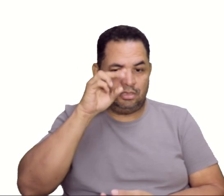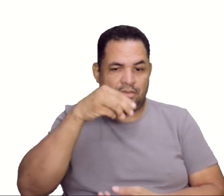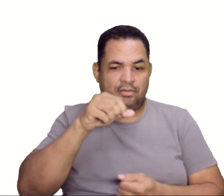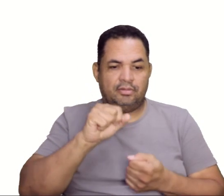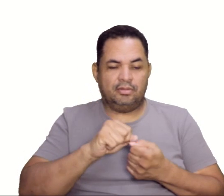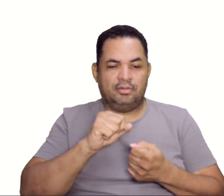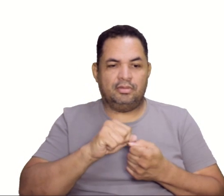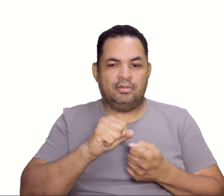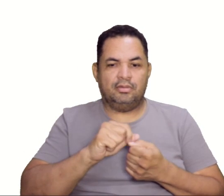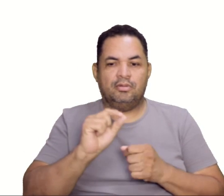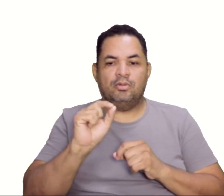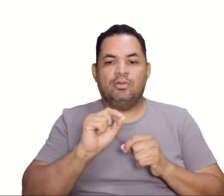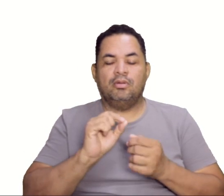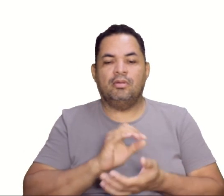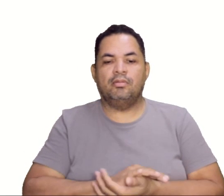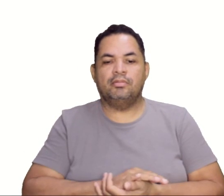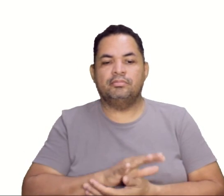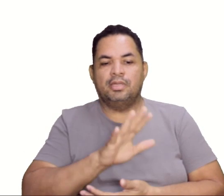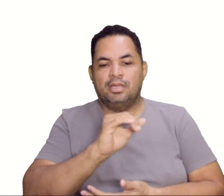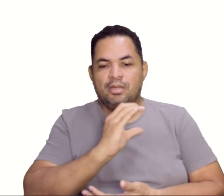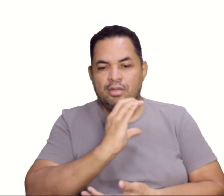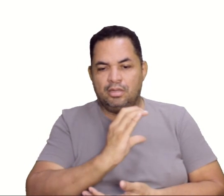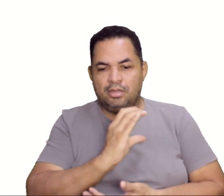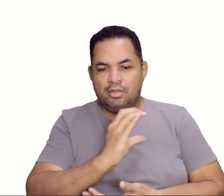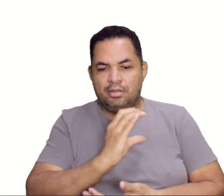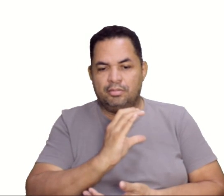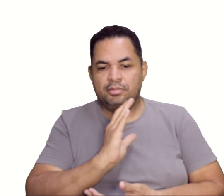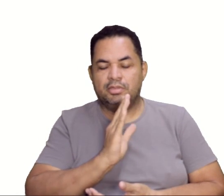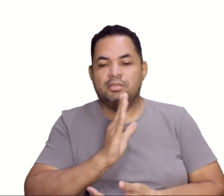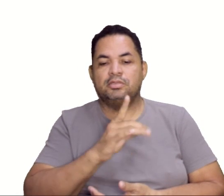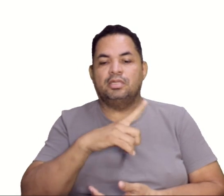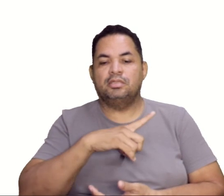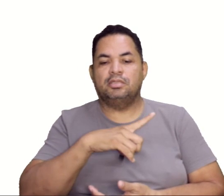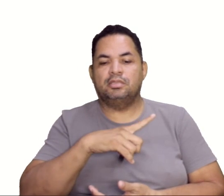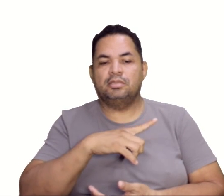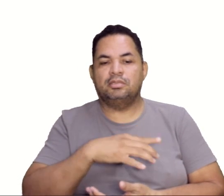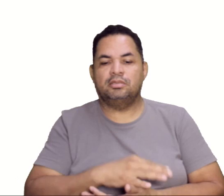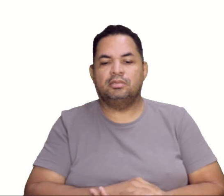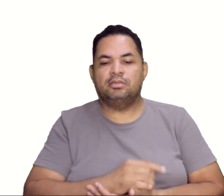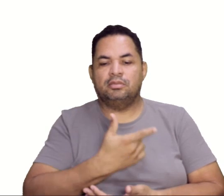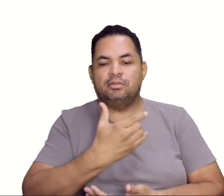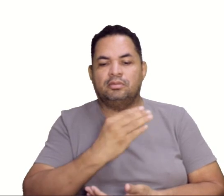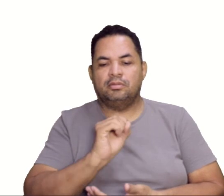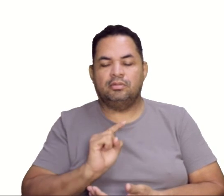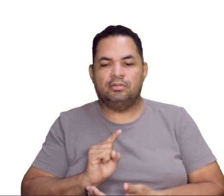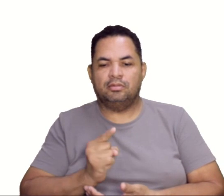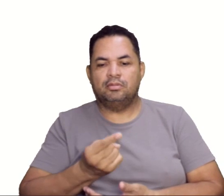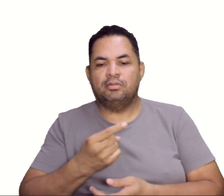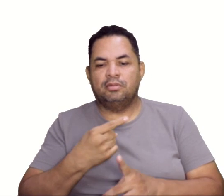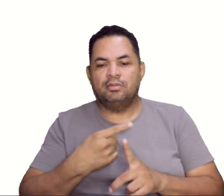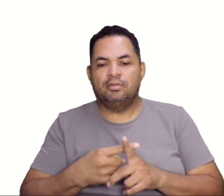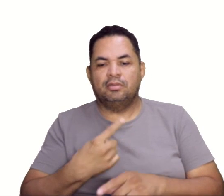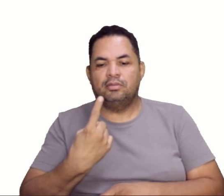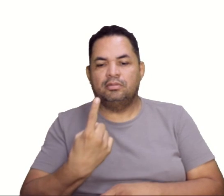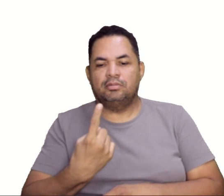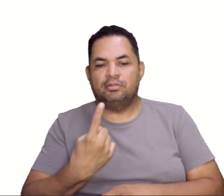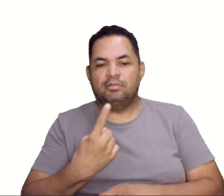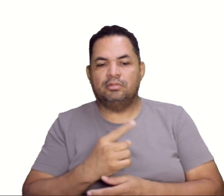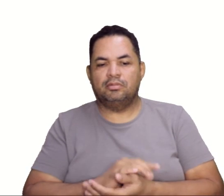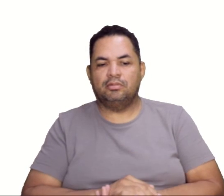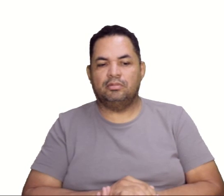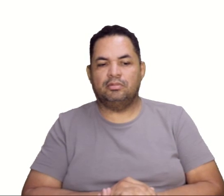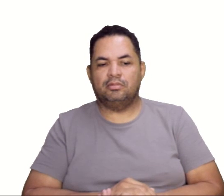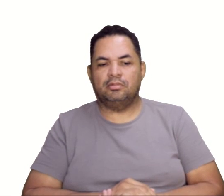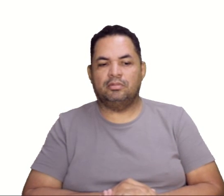da gente fazer que que a gente pode fazer o capital vezes o que ele isso quem é o capital 200.000 vezes o que ele deu que é isso aqui